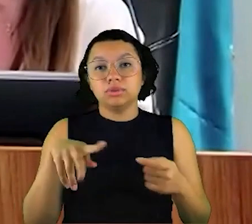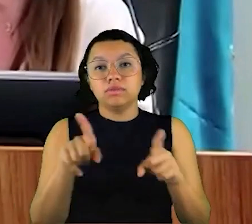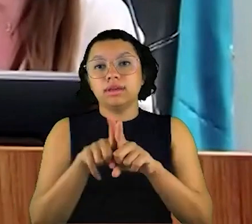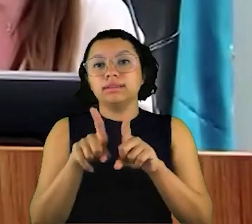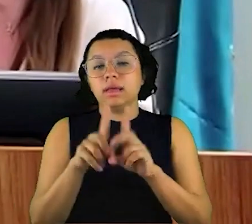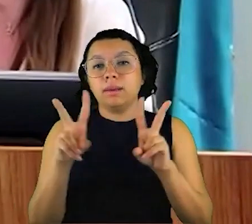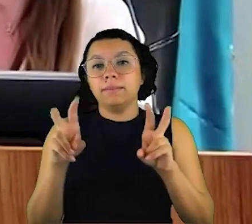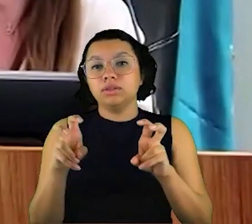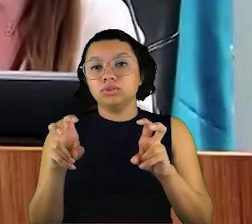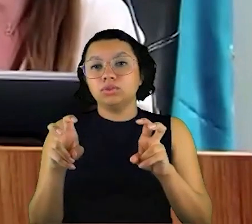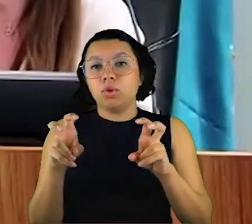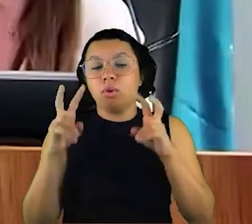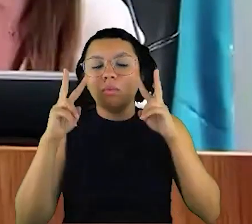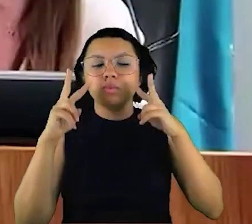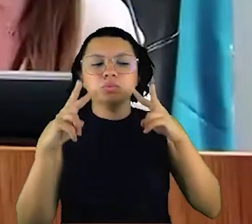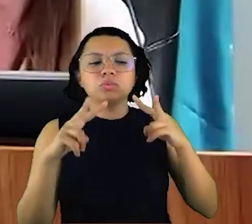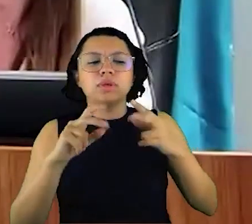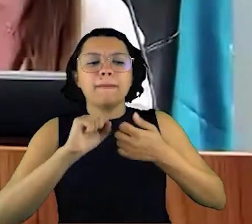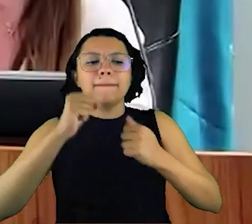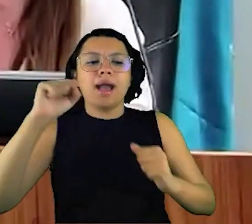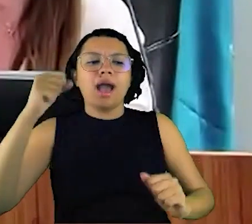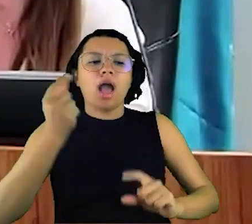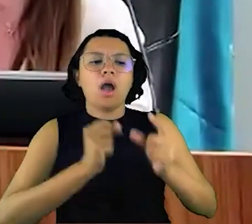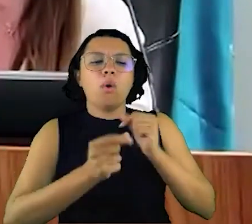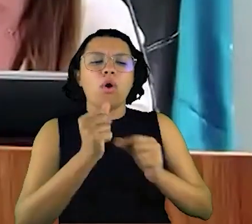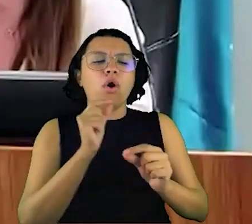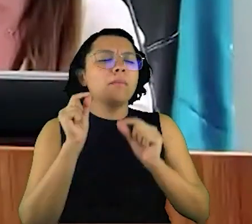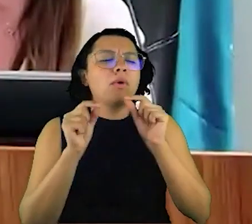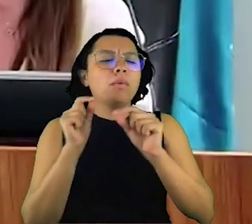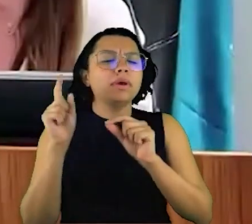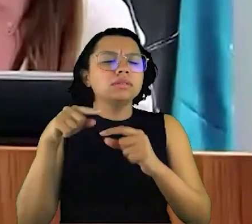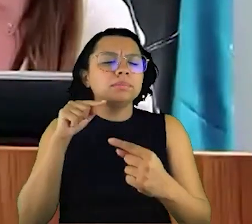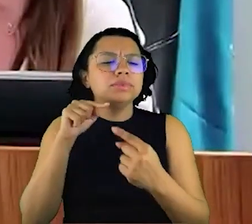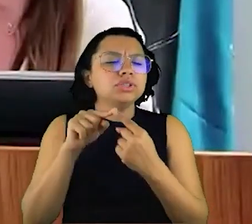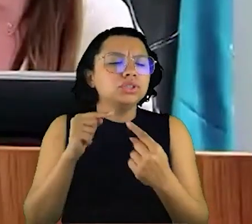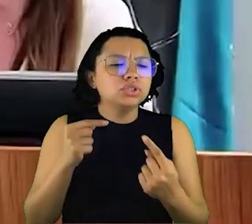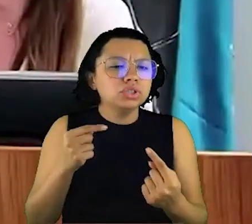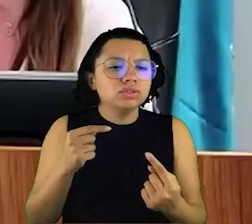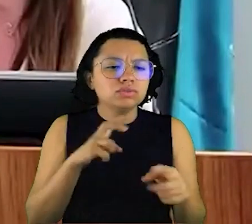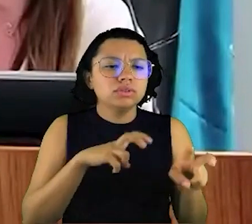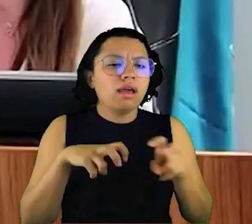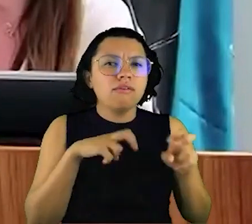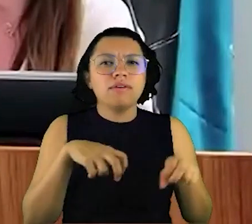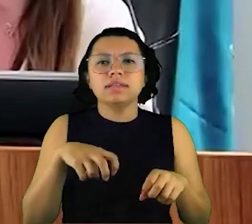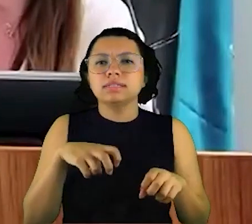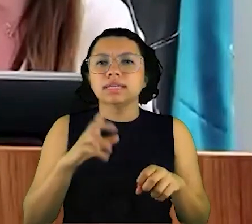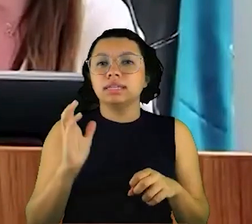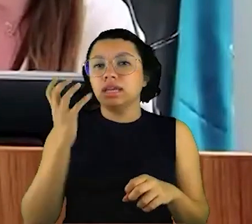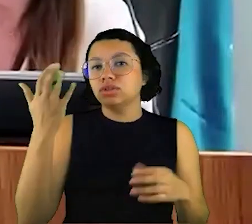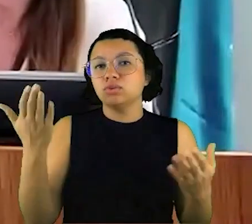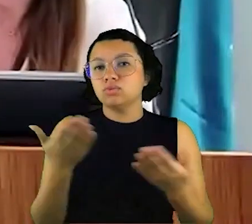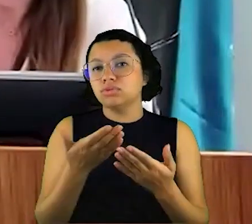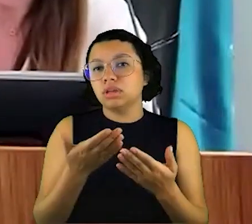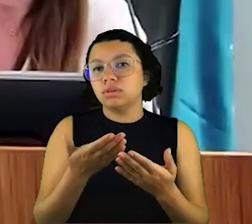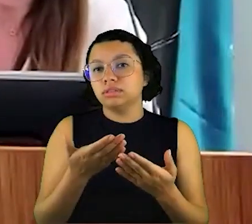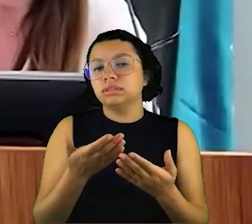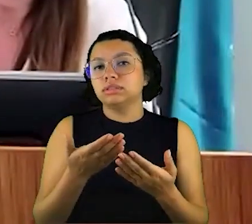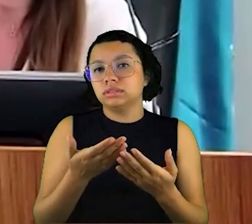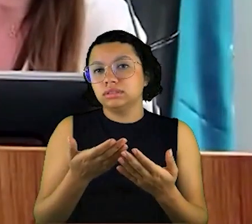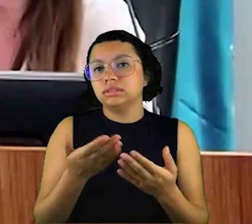questão também sob o ângulo macroeconômico. Quais são os objetivos da Fazenda na solução